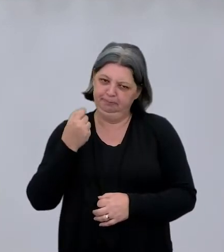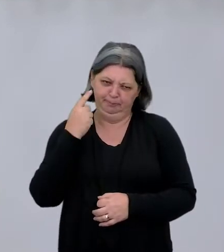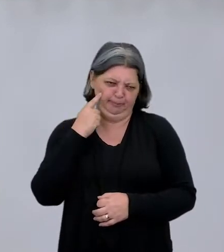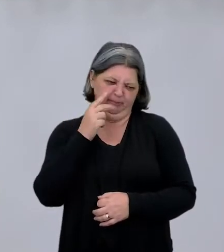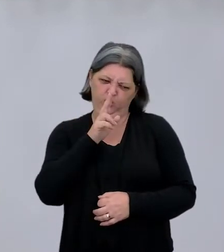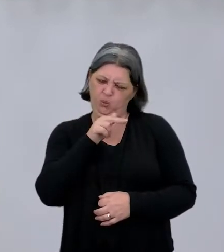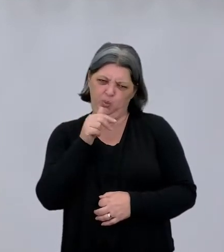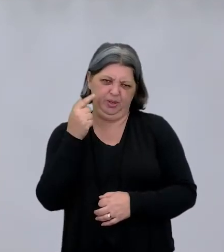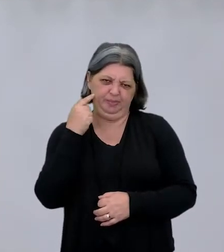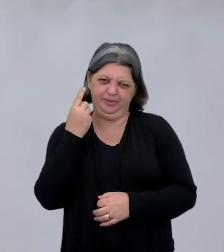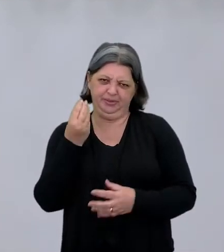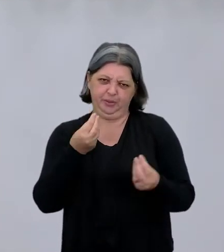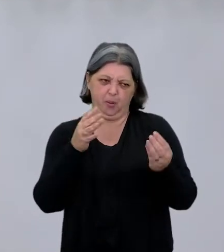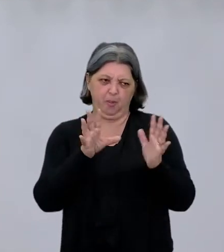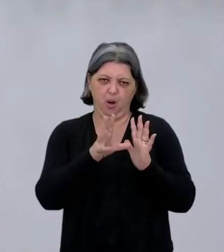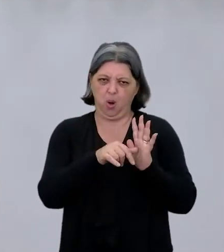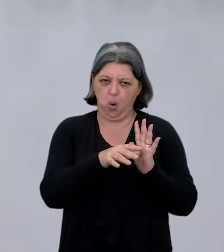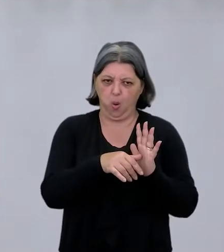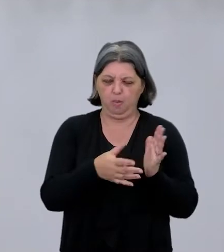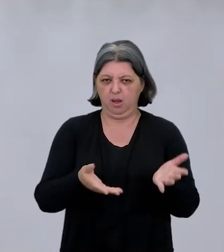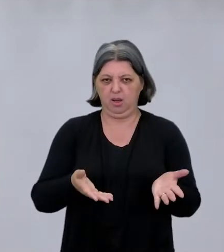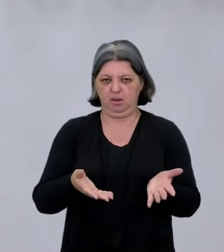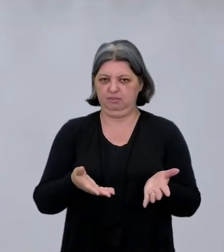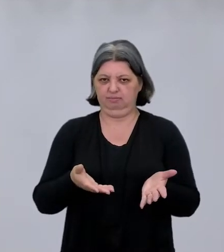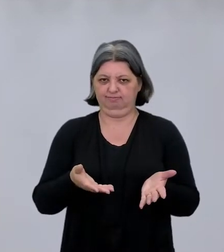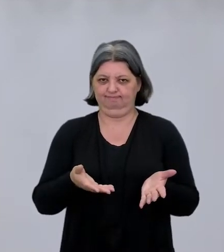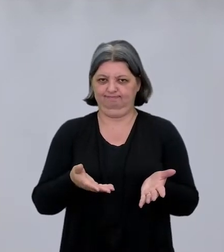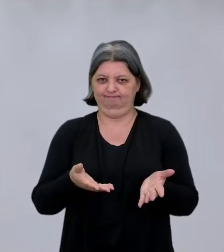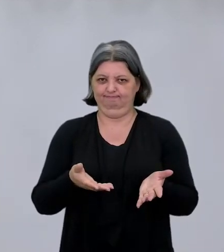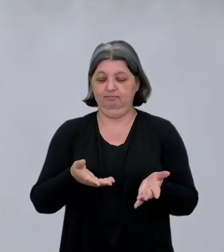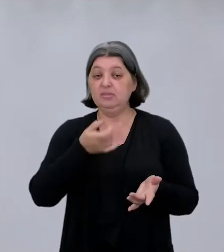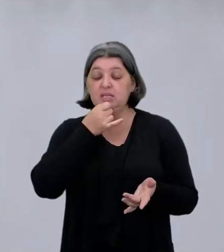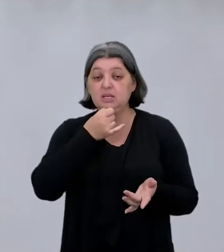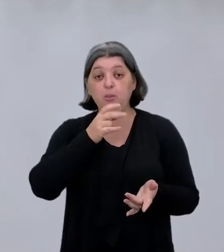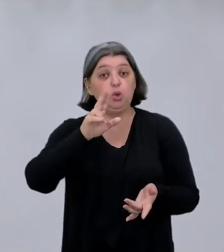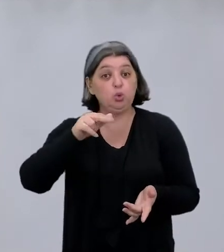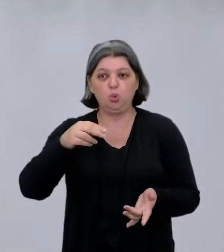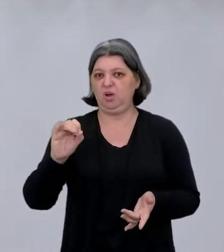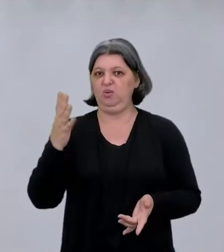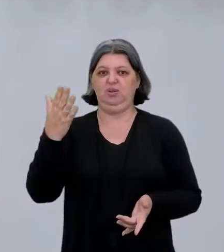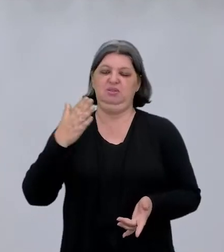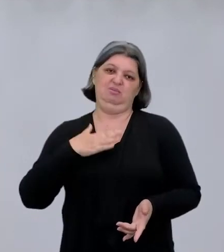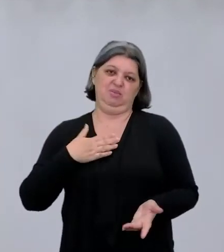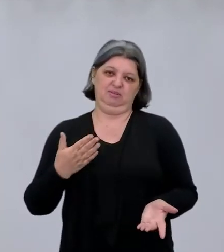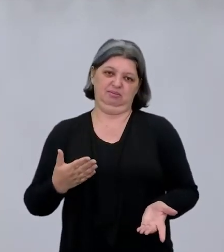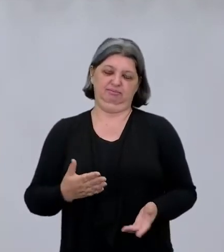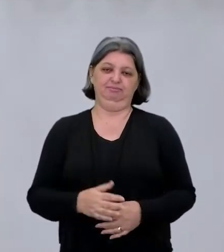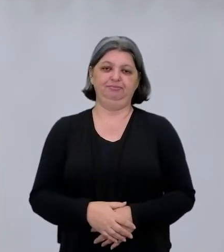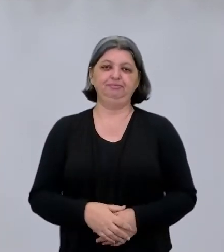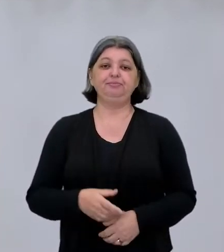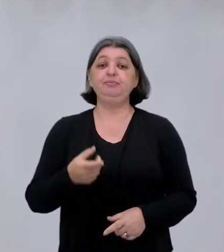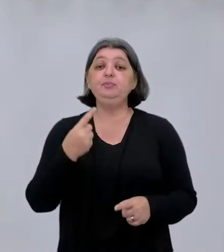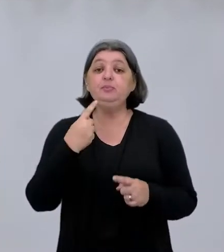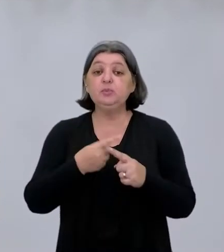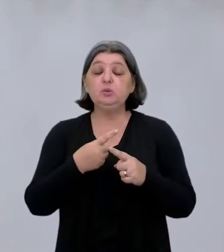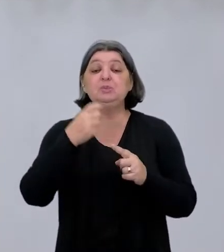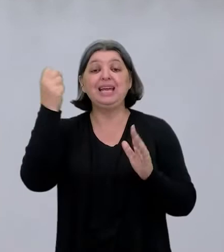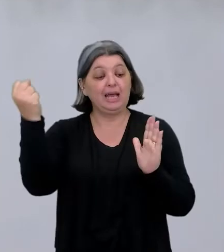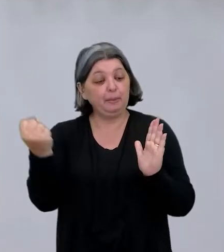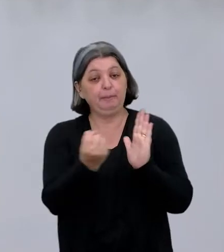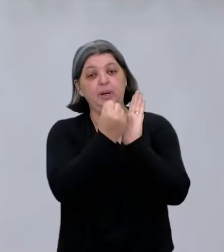processo na vida dela. Tipo, isso nunca aconteceu comigo. Entenderam? E isso tem a ver com o quê? Com o rótulo. Porque a gente rotulou que